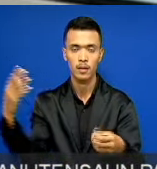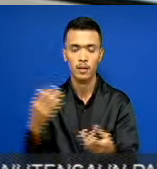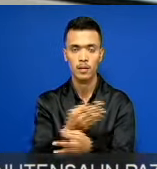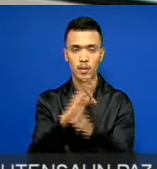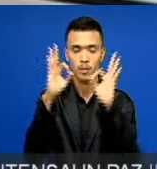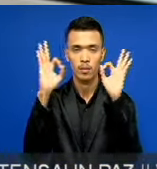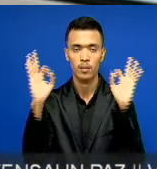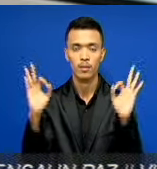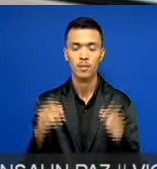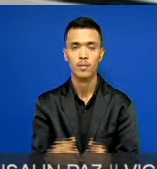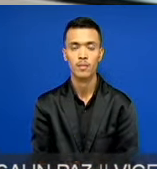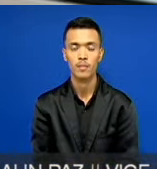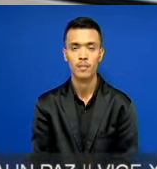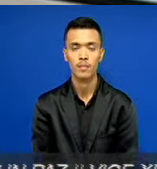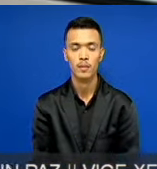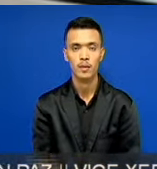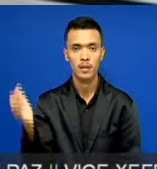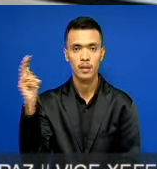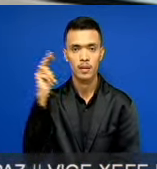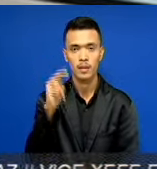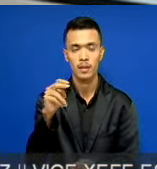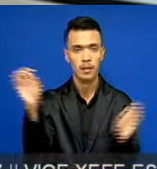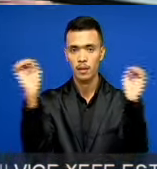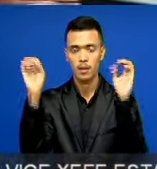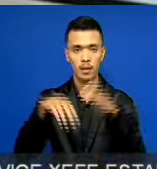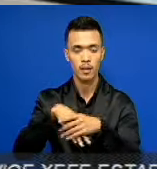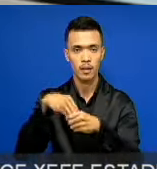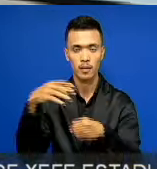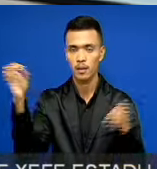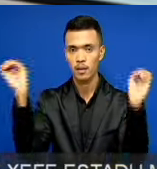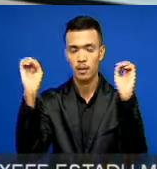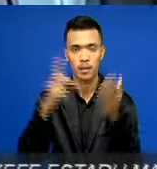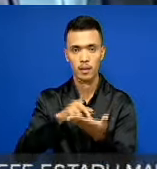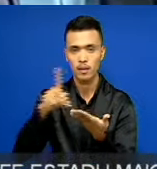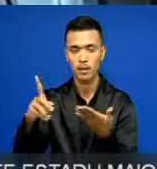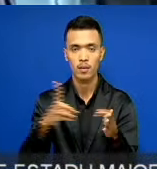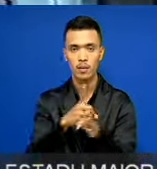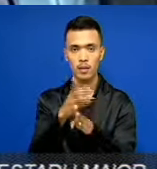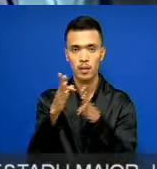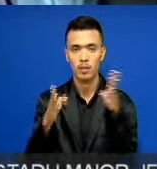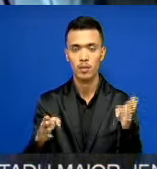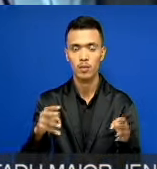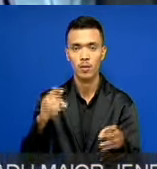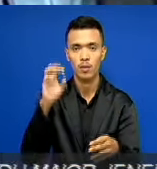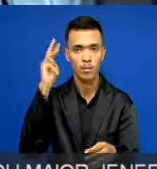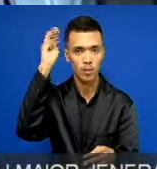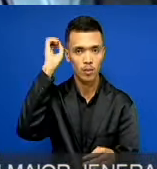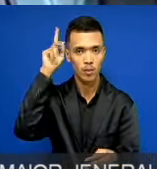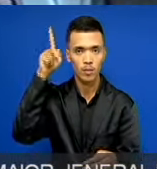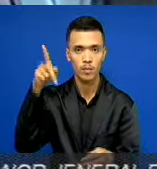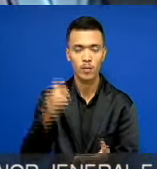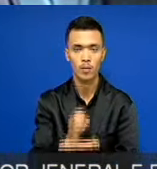né consequência se seria la coisa assai La selo tu. Diretor Obras Públicas Raiwa Remizio Nuno